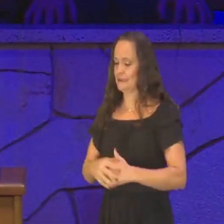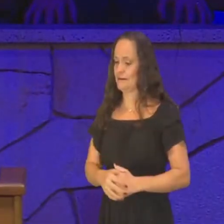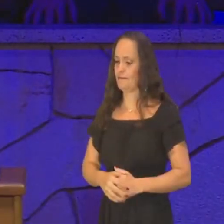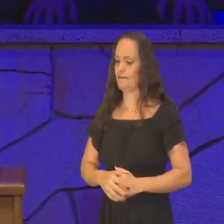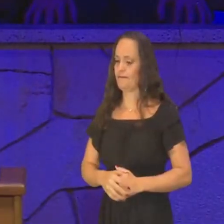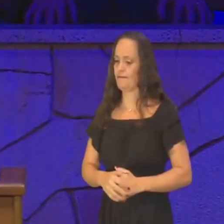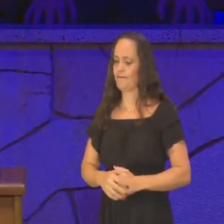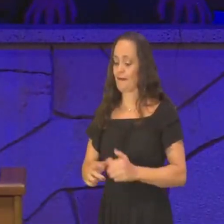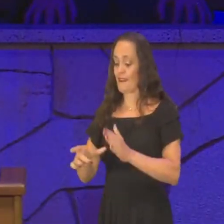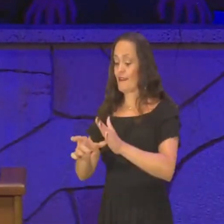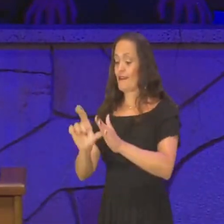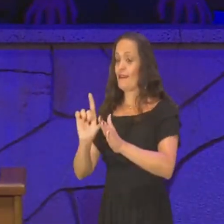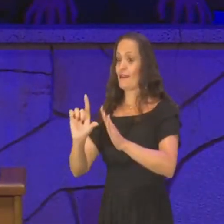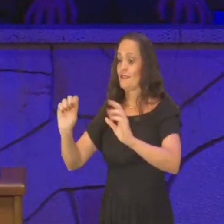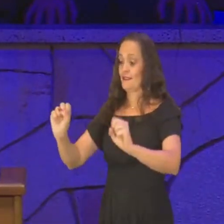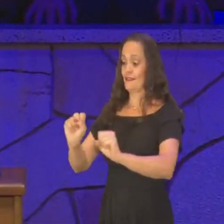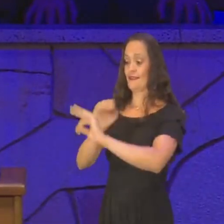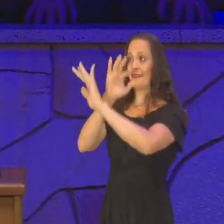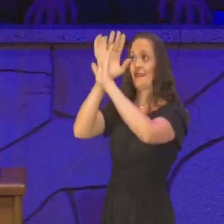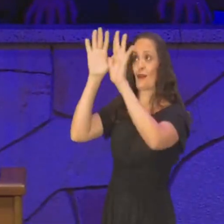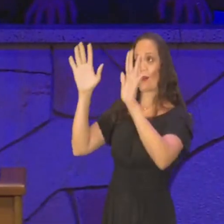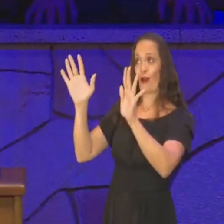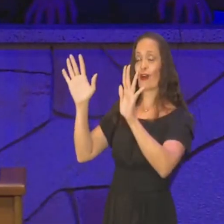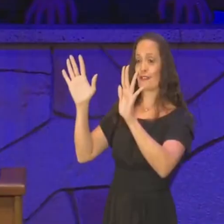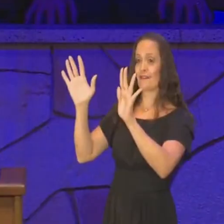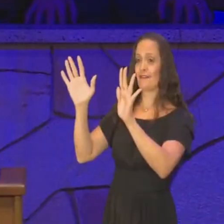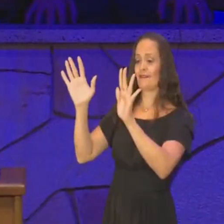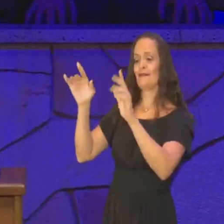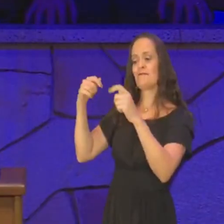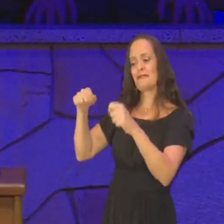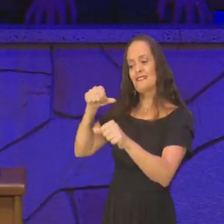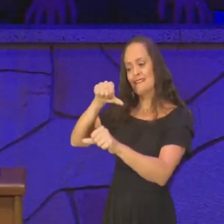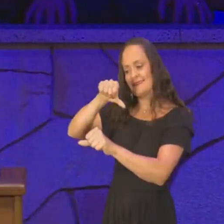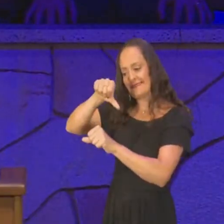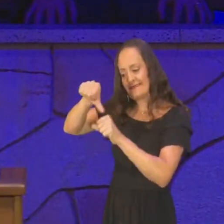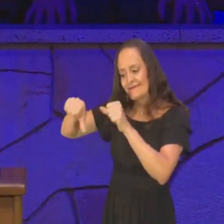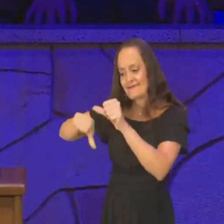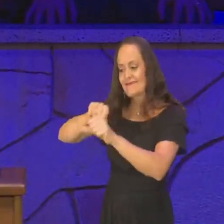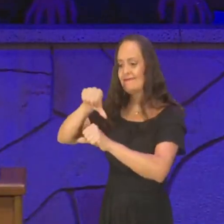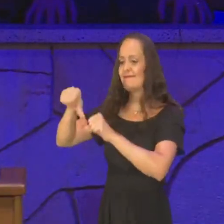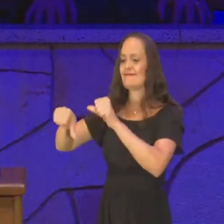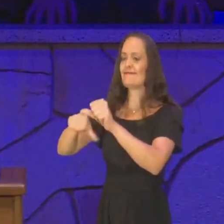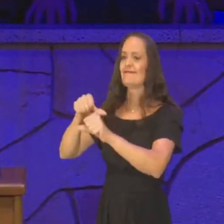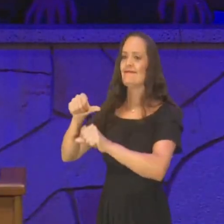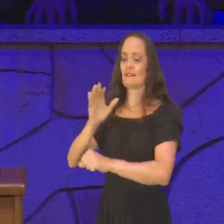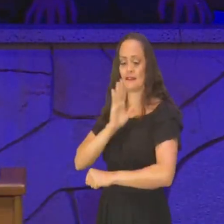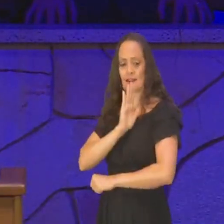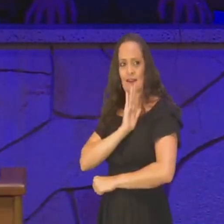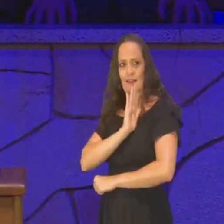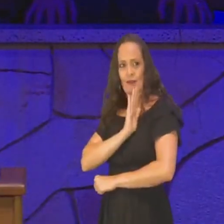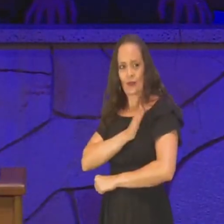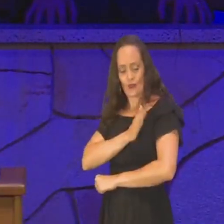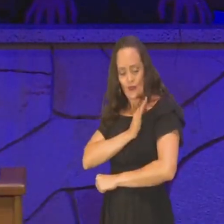Antes da glória, a restauração dos corações.